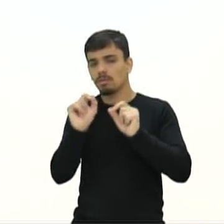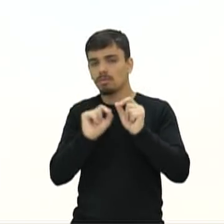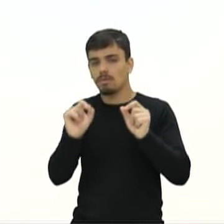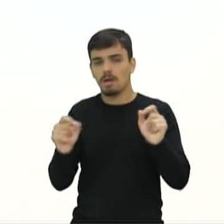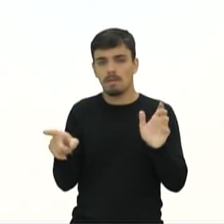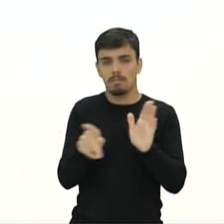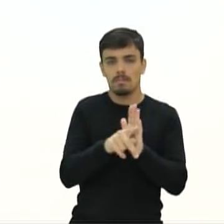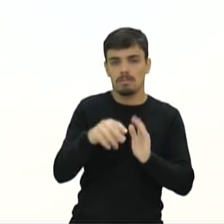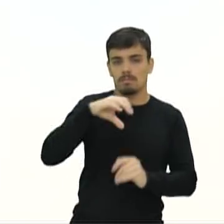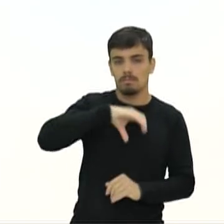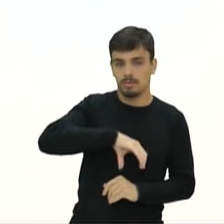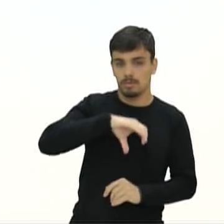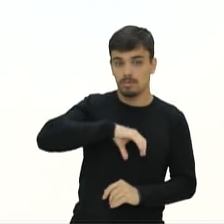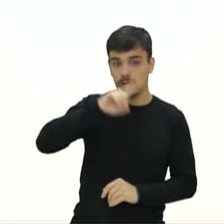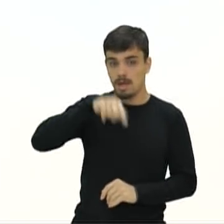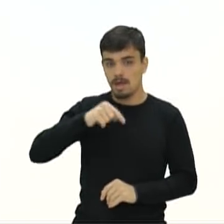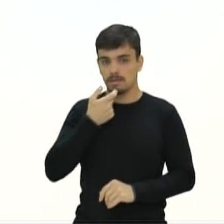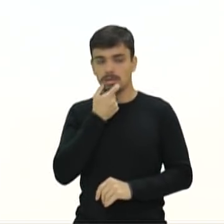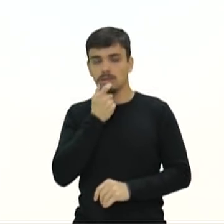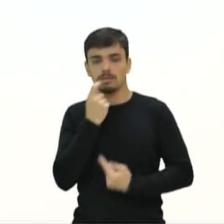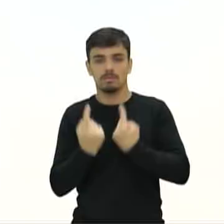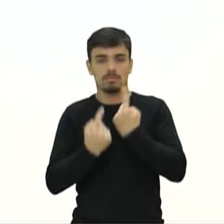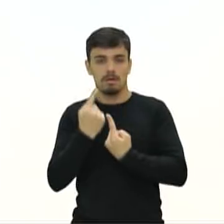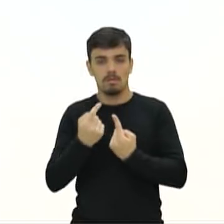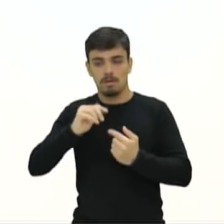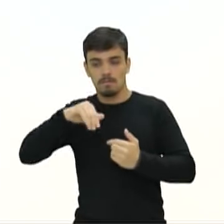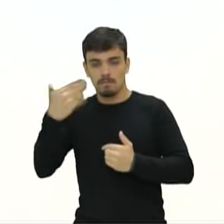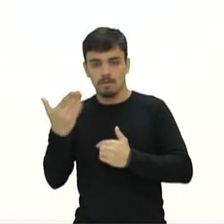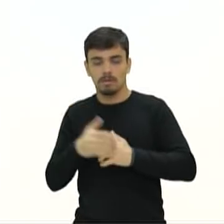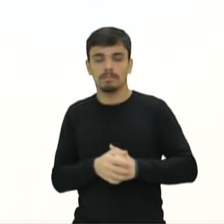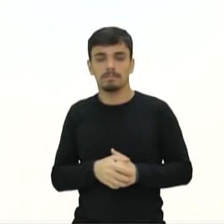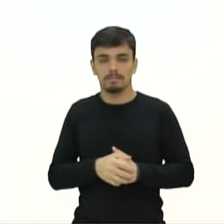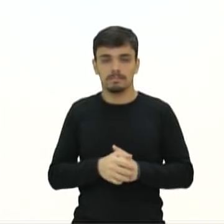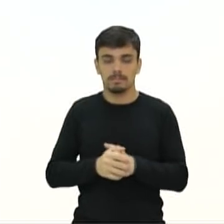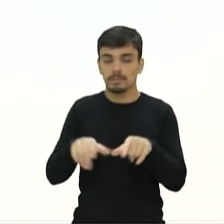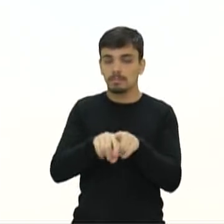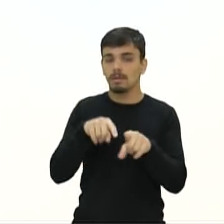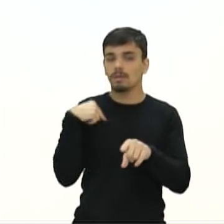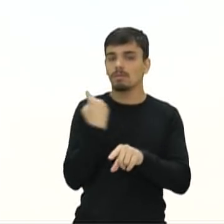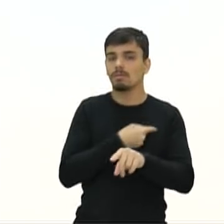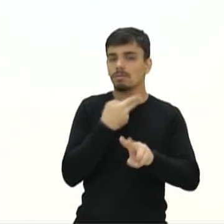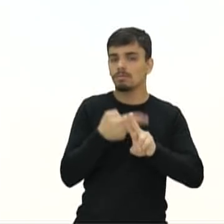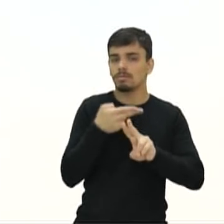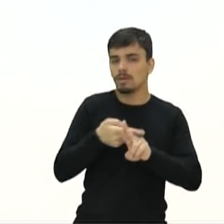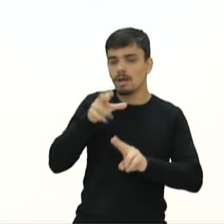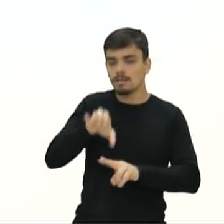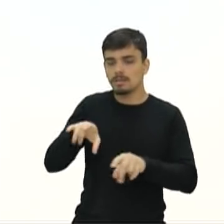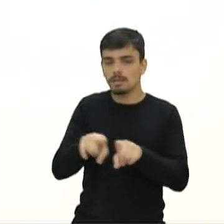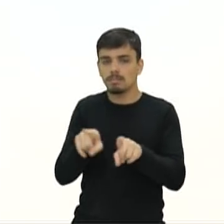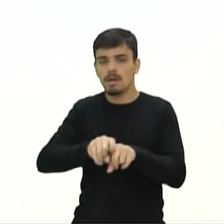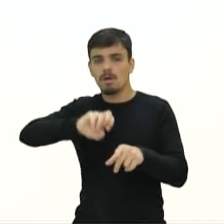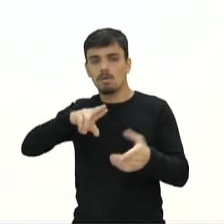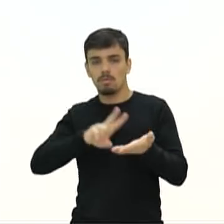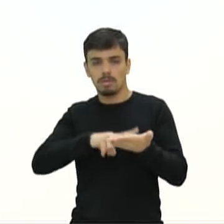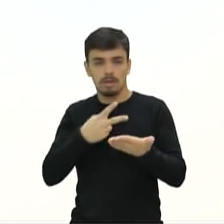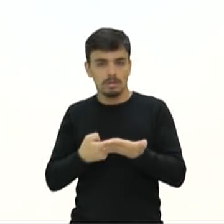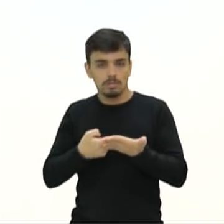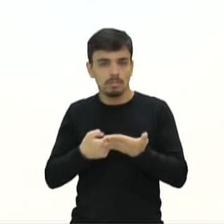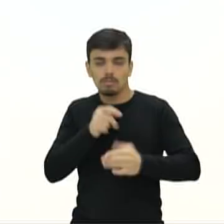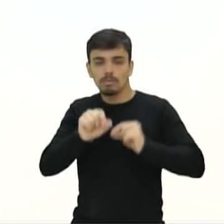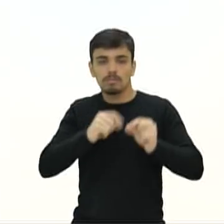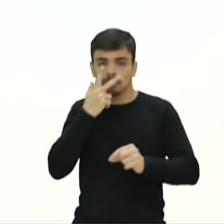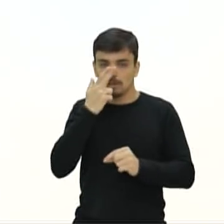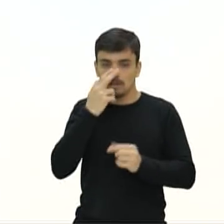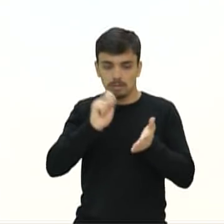em português, está em inglês? Ela é estrangeira. E a gente usa ela assim mesmo ou a gente traduz essa palavra? O que você